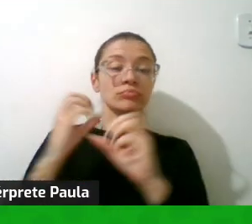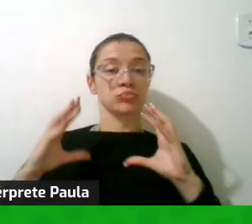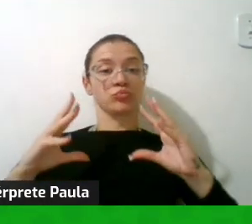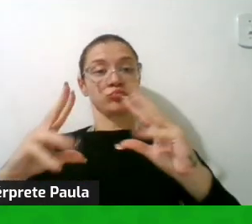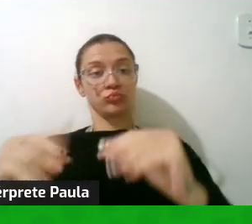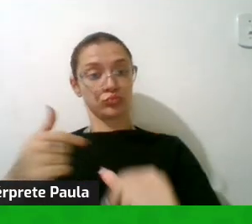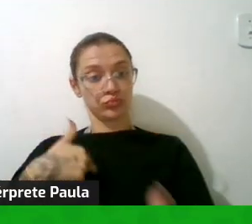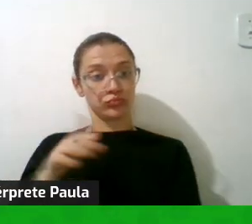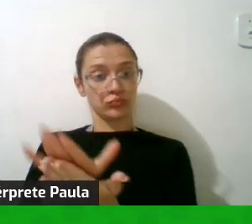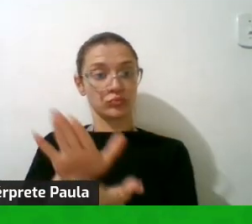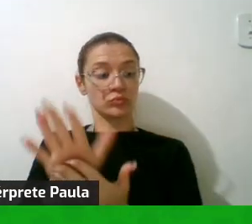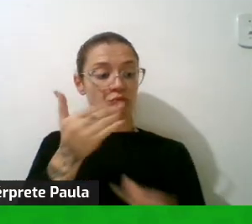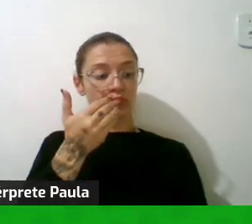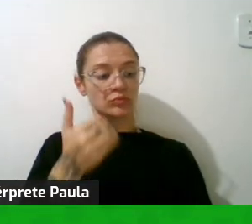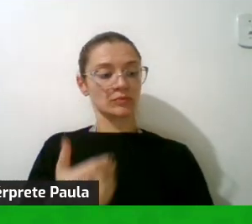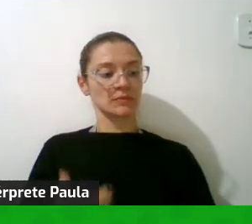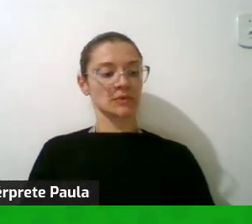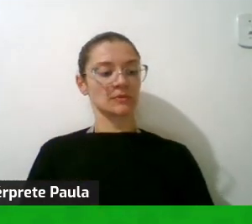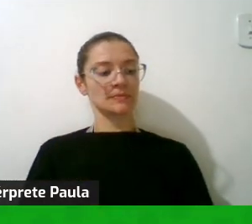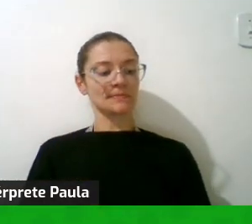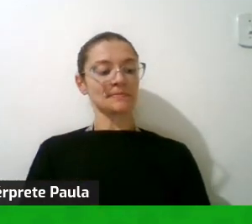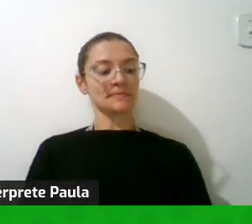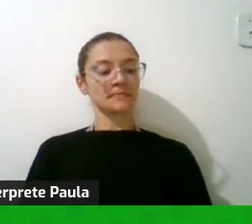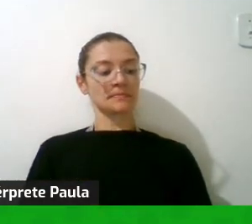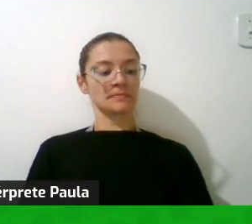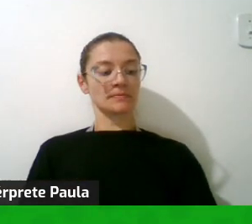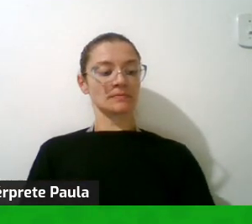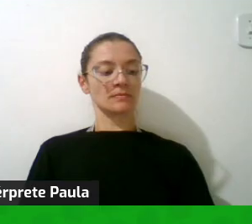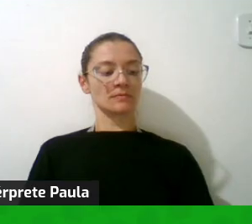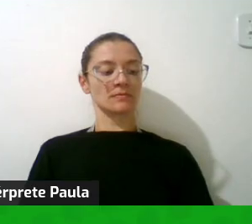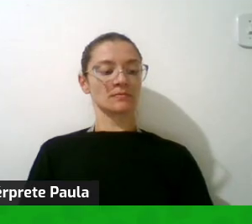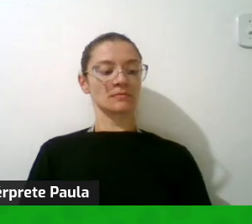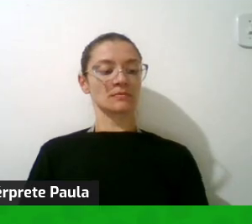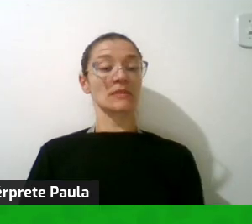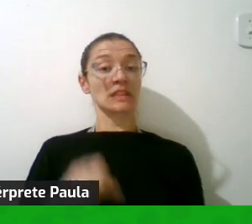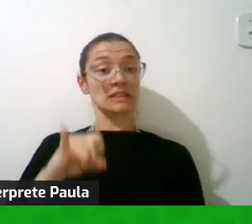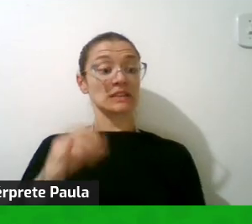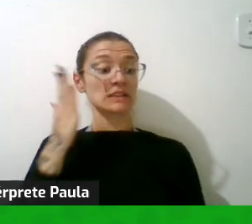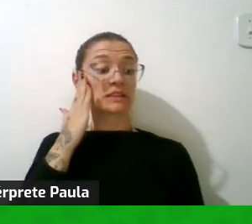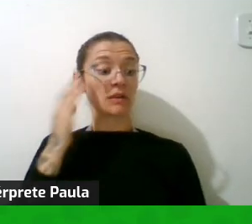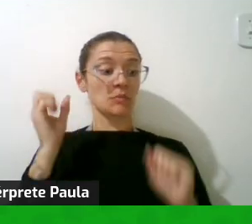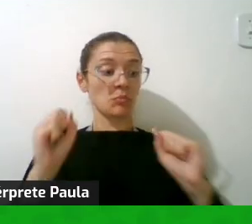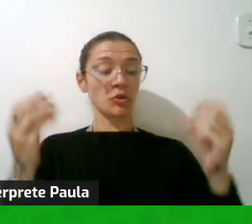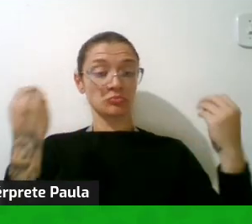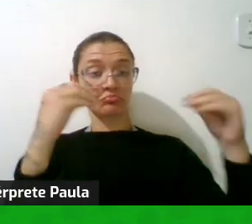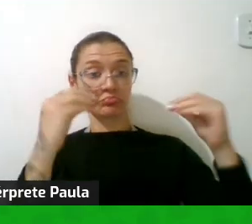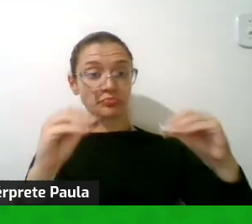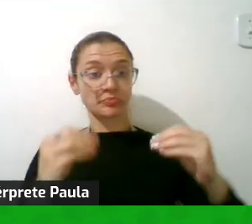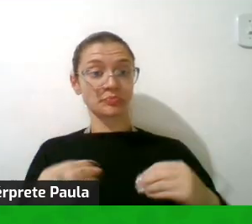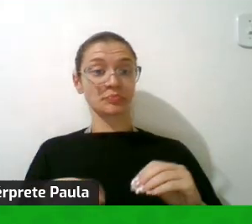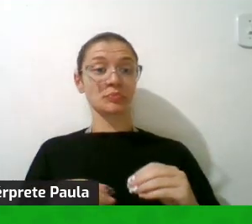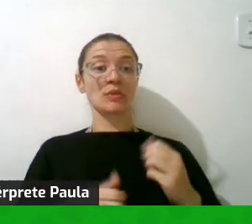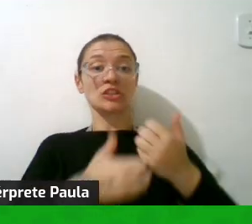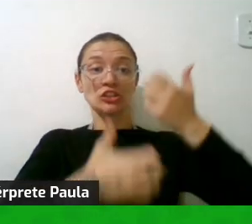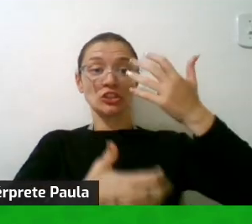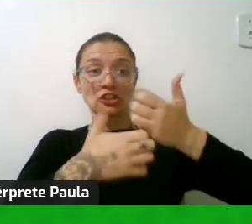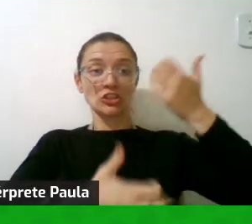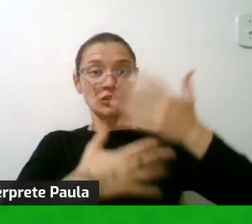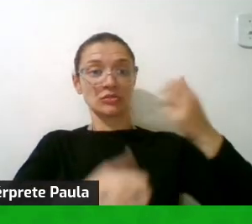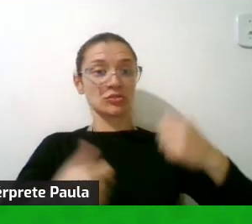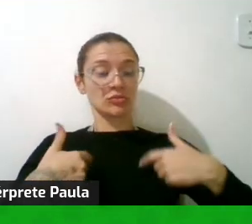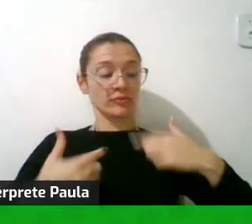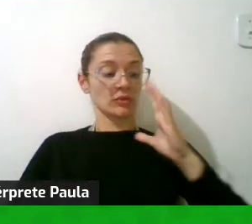Então, se quiserem, quem souber aí já pode colocar no chat, que eu vou criar ali a